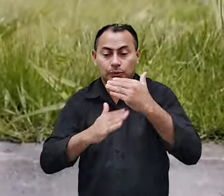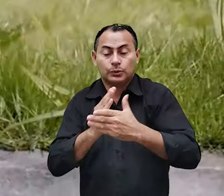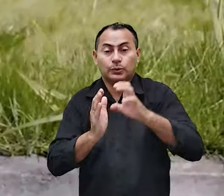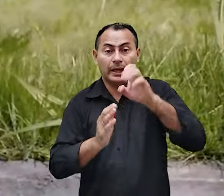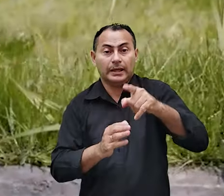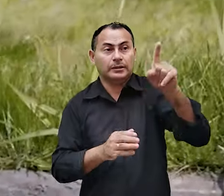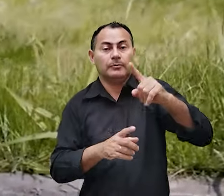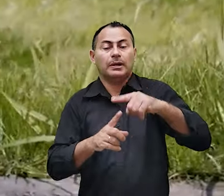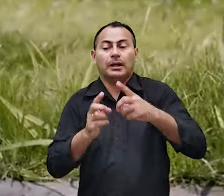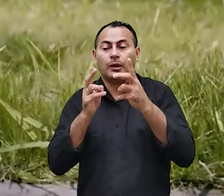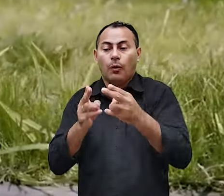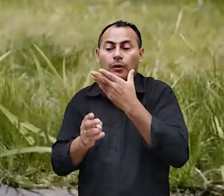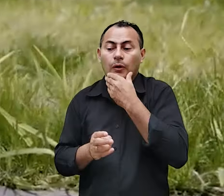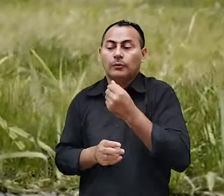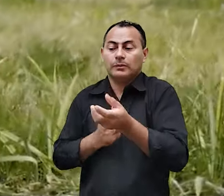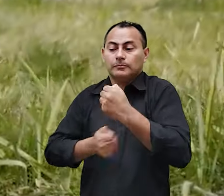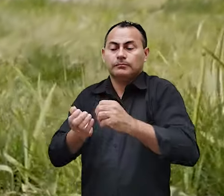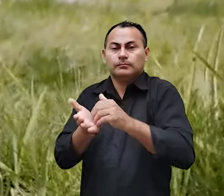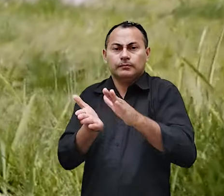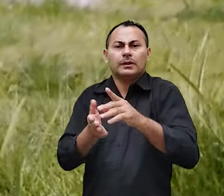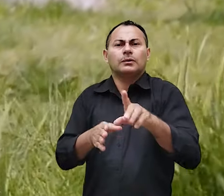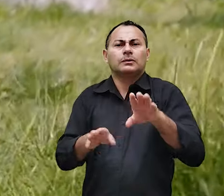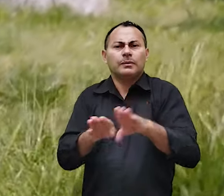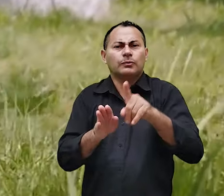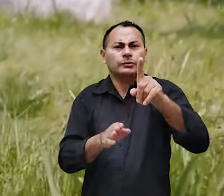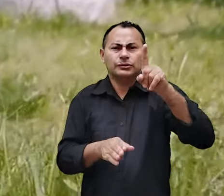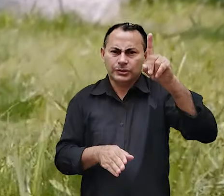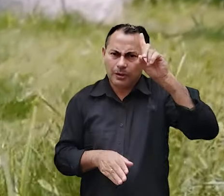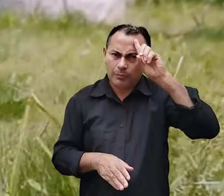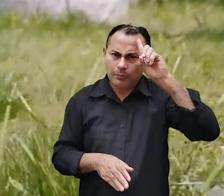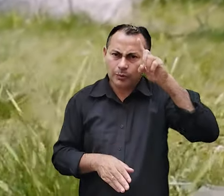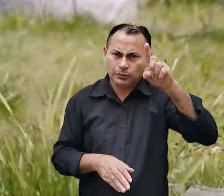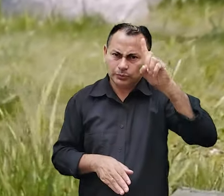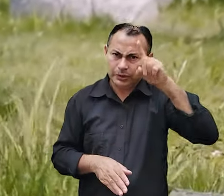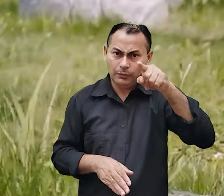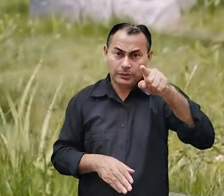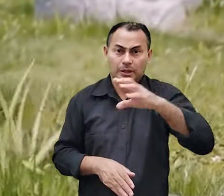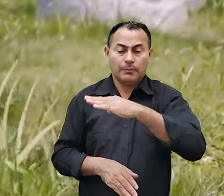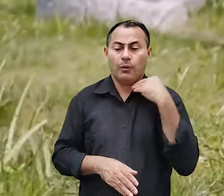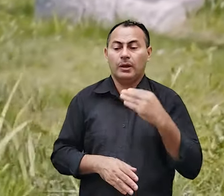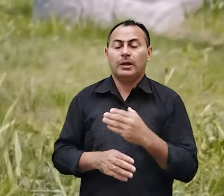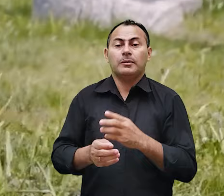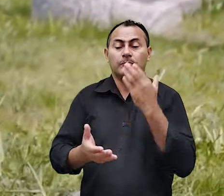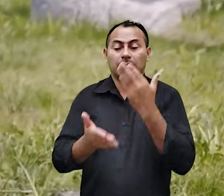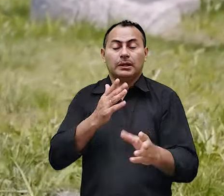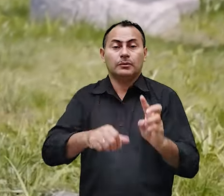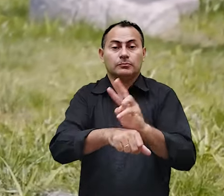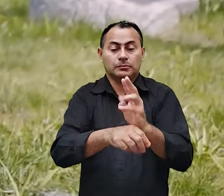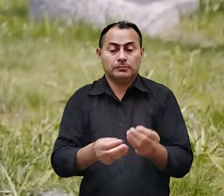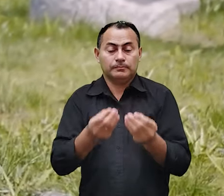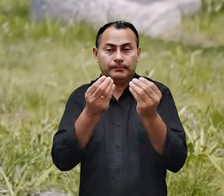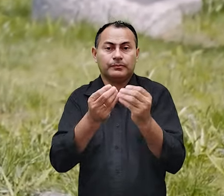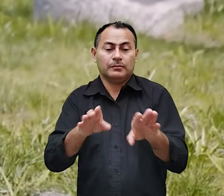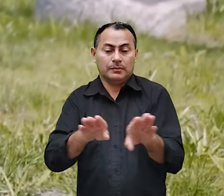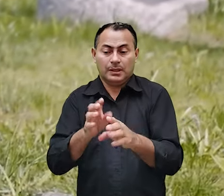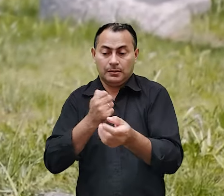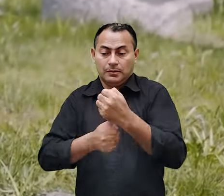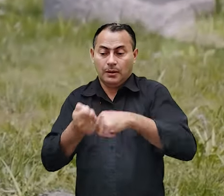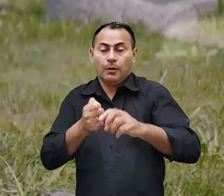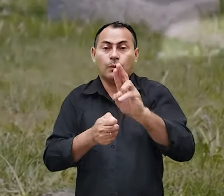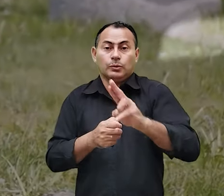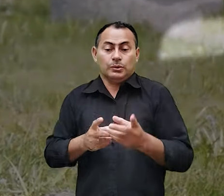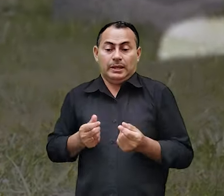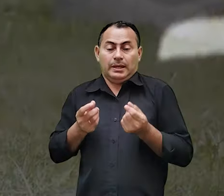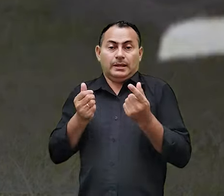administrando é você. Assim como aquele administrador foi despedido, um dia você vai morrer e perderá o controle sobre tudo que lhe foi entregue. Assim